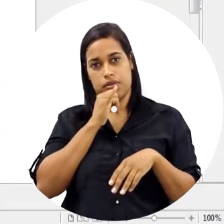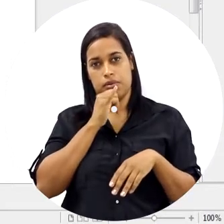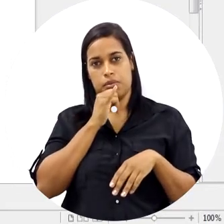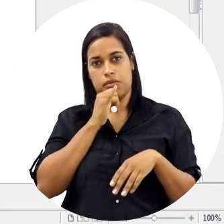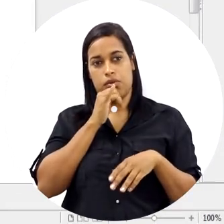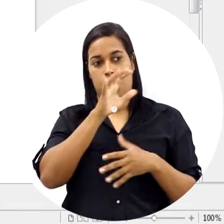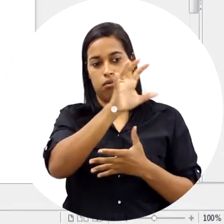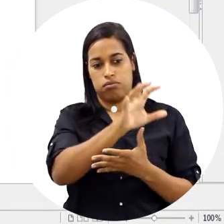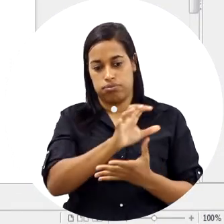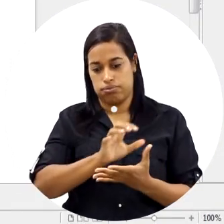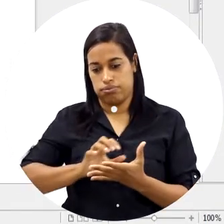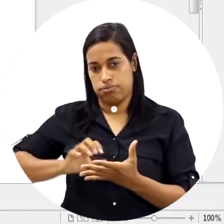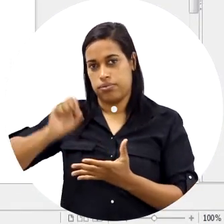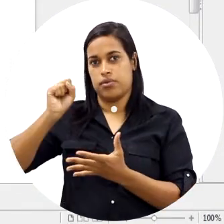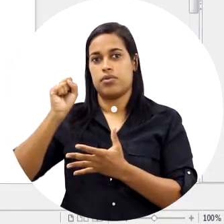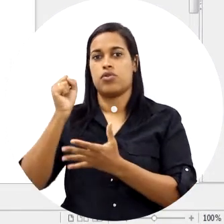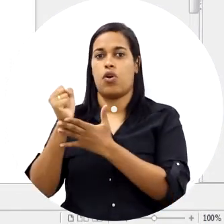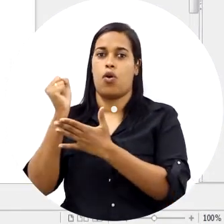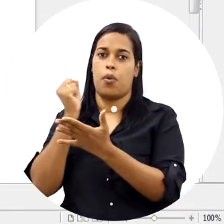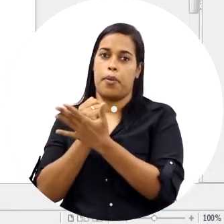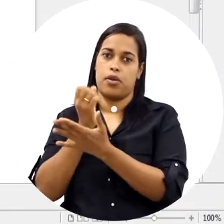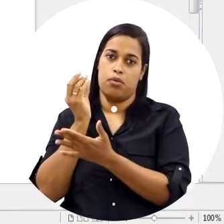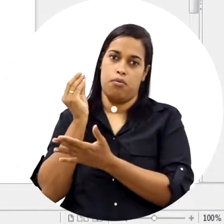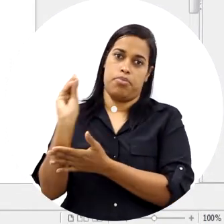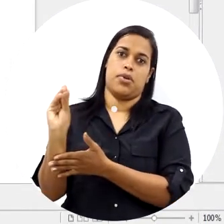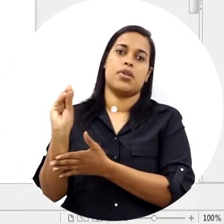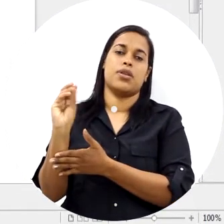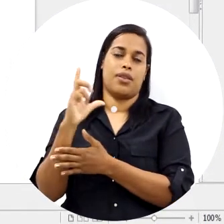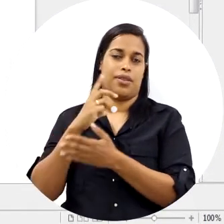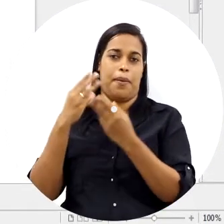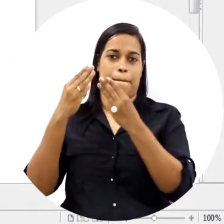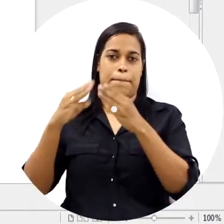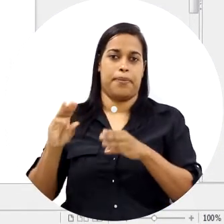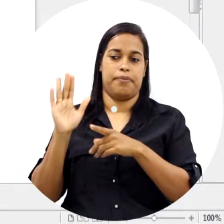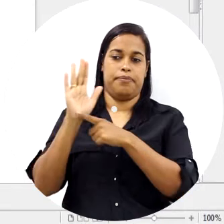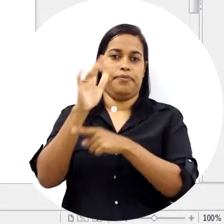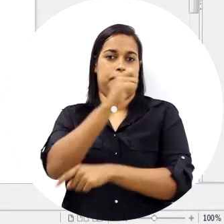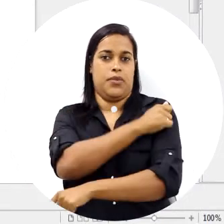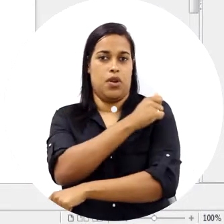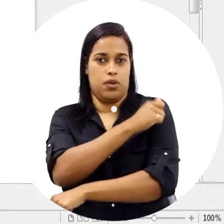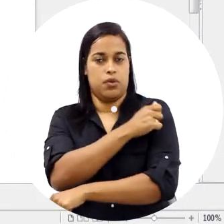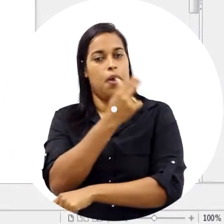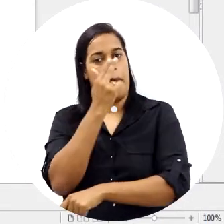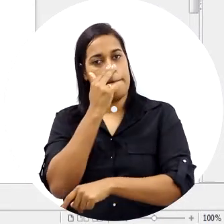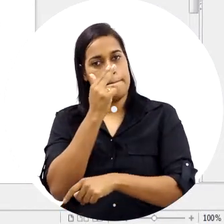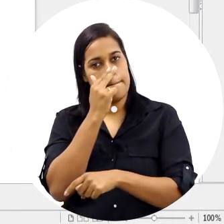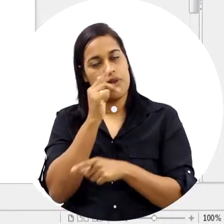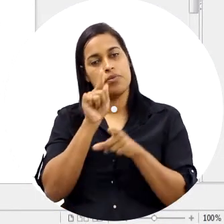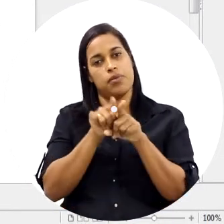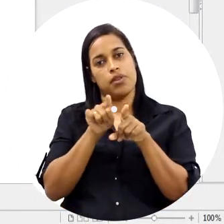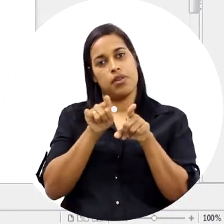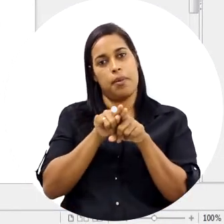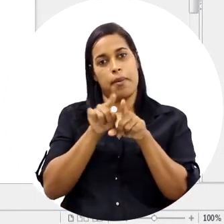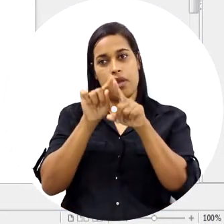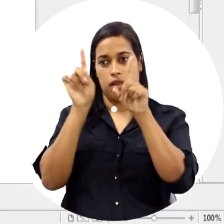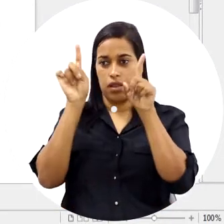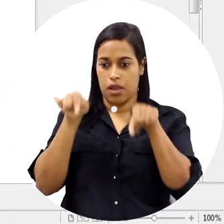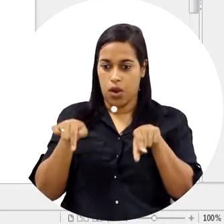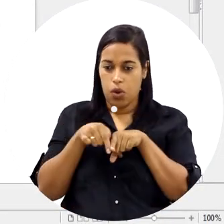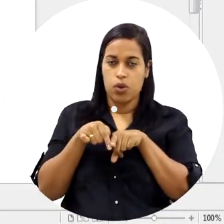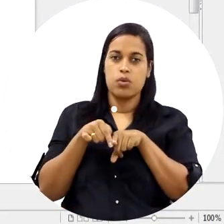arrastar para o teu documento no local onde é para ser exibido a matrícula do aluno. Da mesma forma, vai clicar aqui na